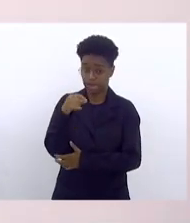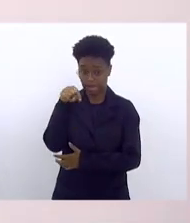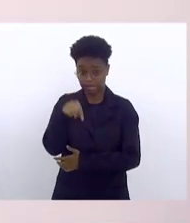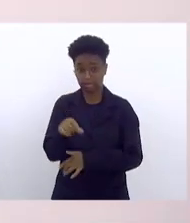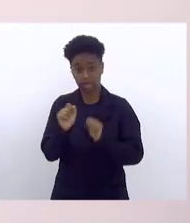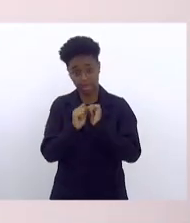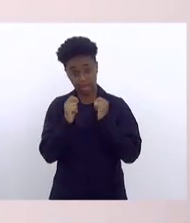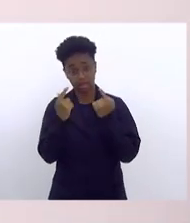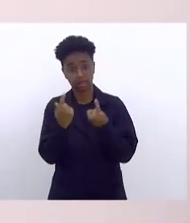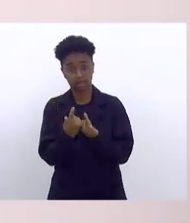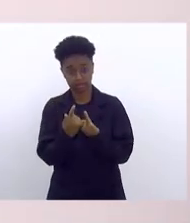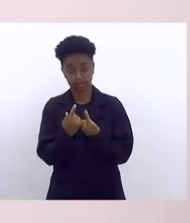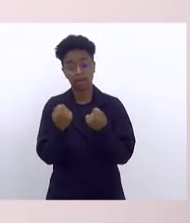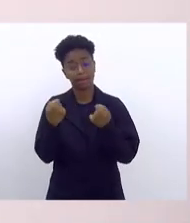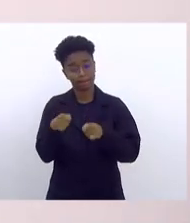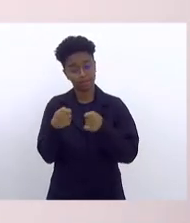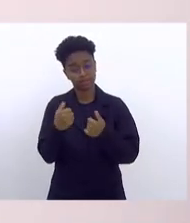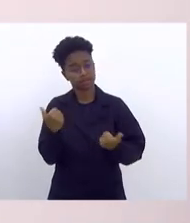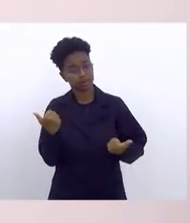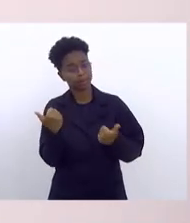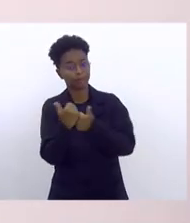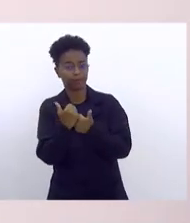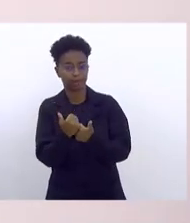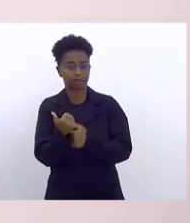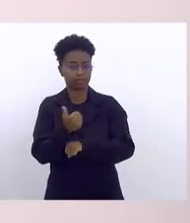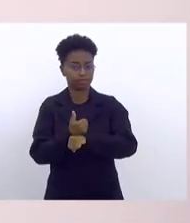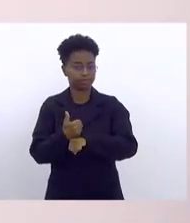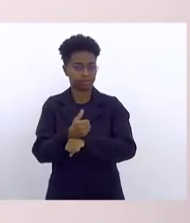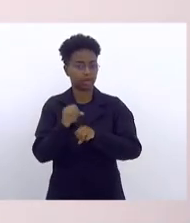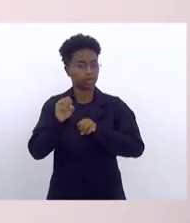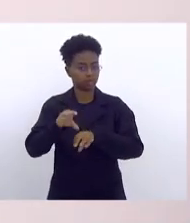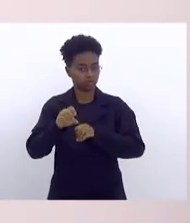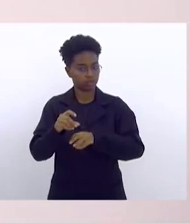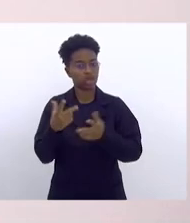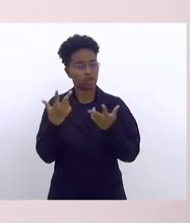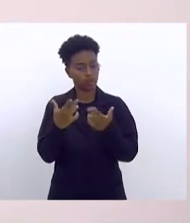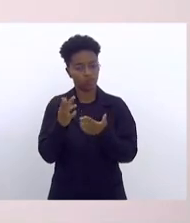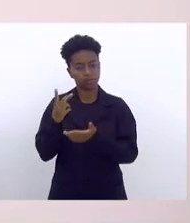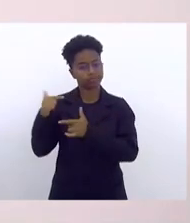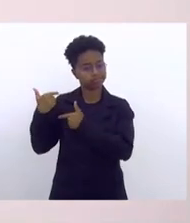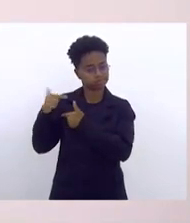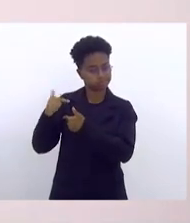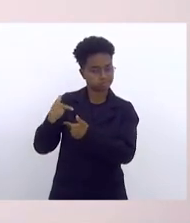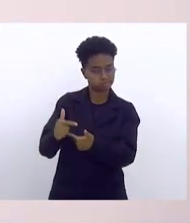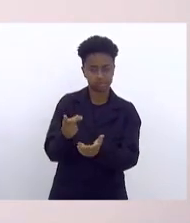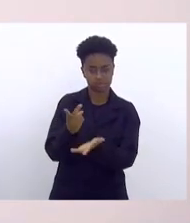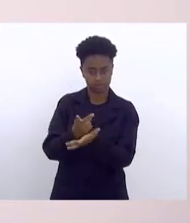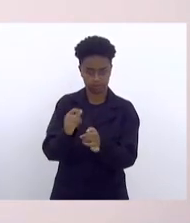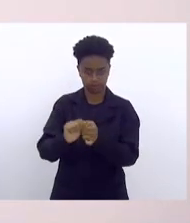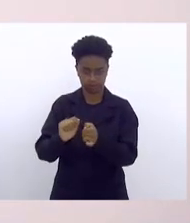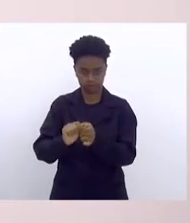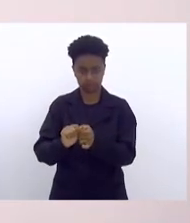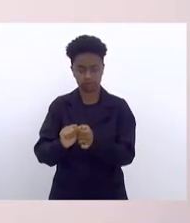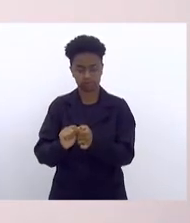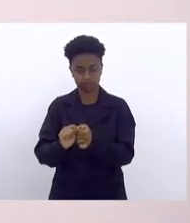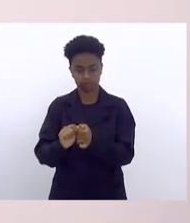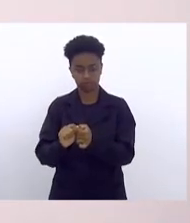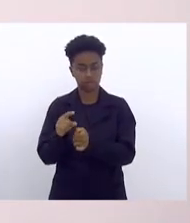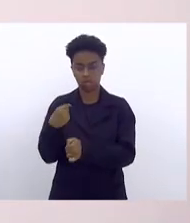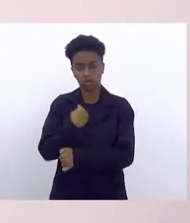se colocasse ao lado dos profissionais de educação como é a sua tradição nós não podemos ter